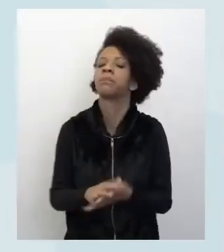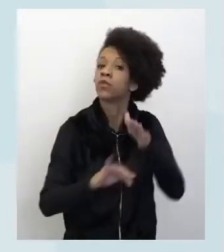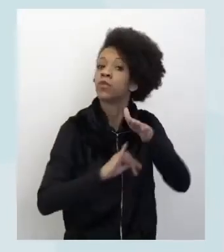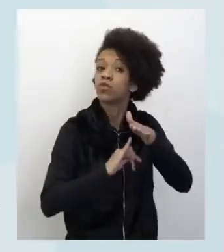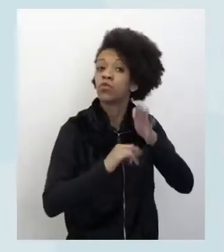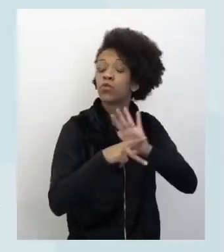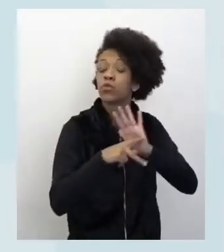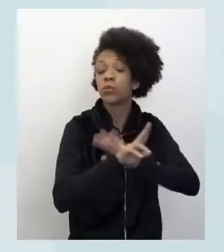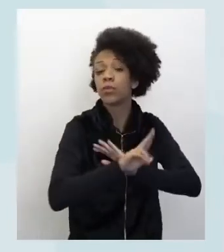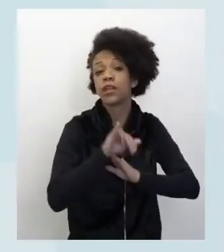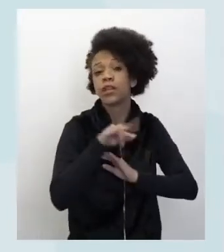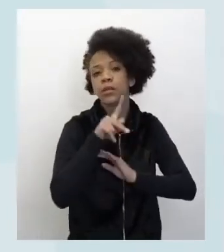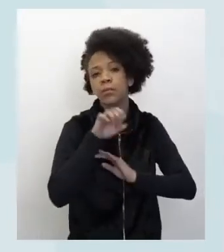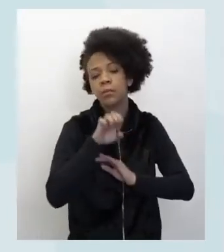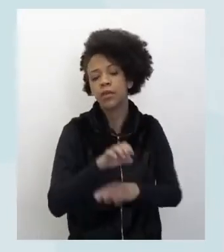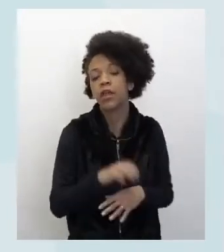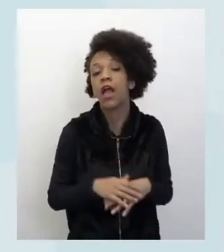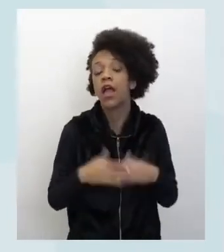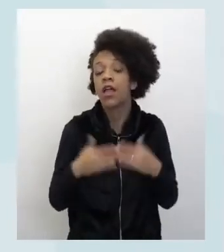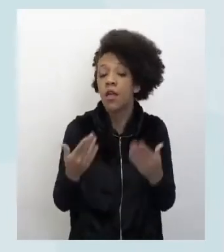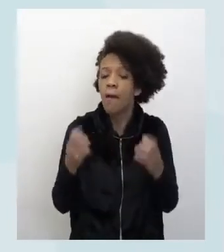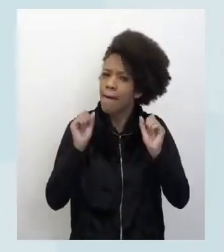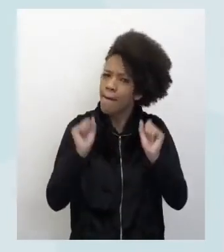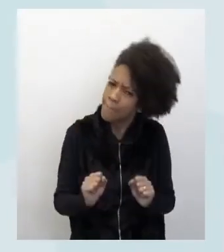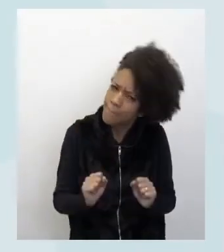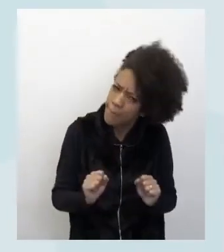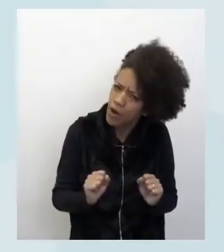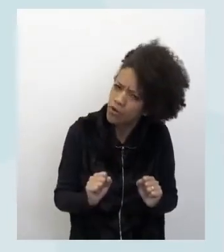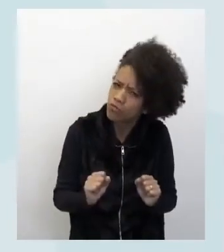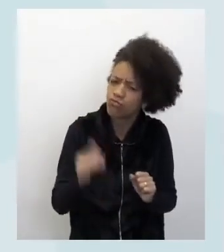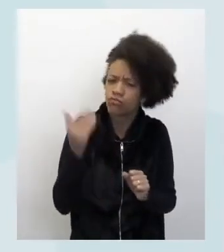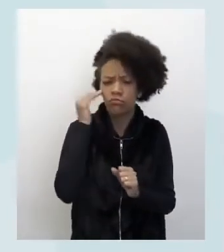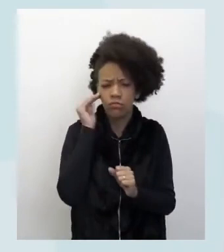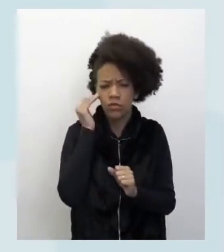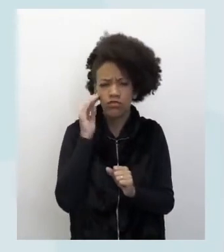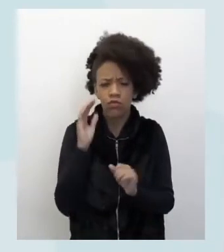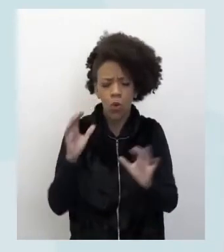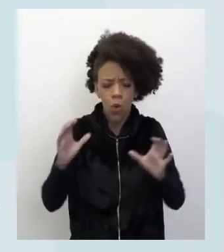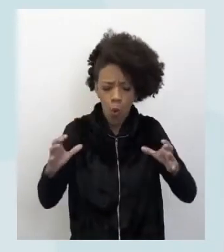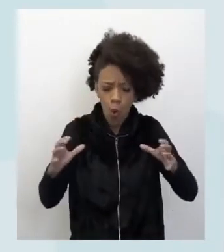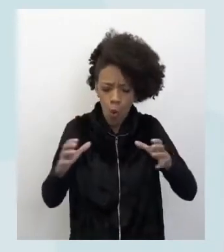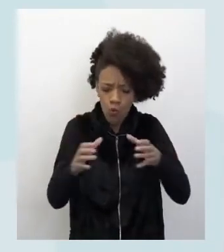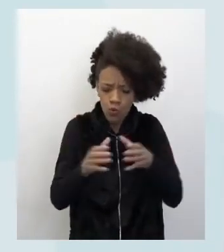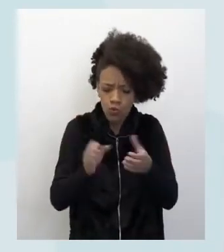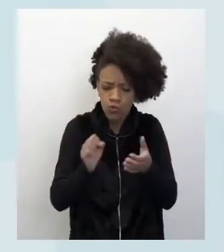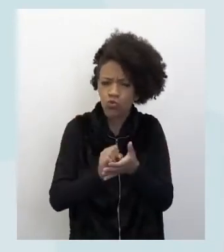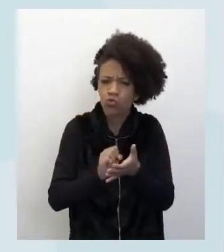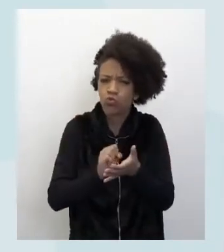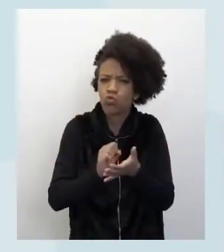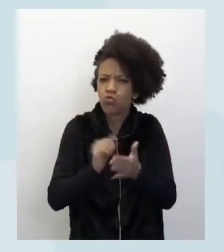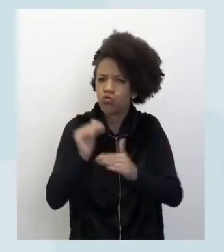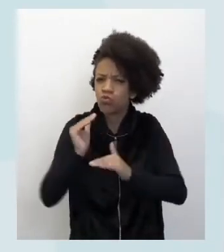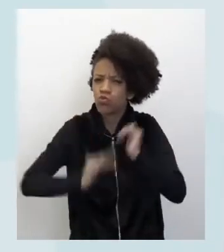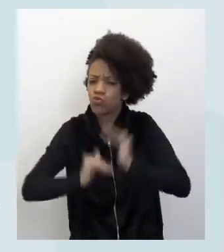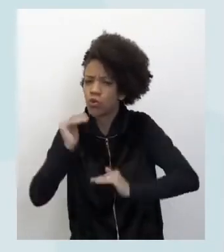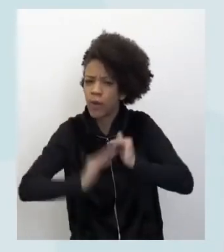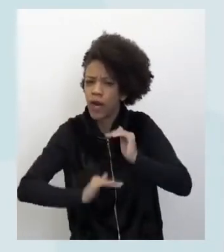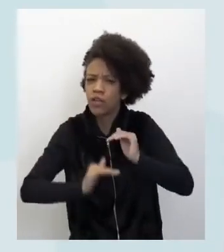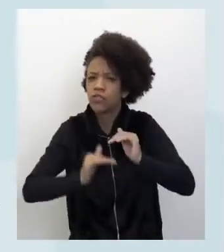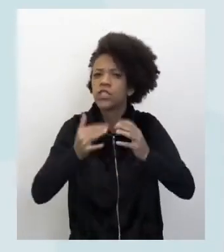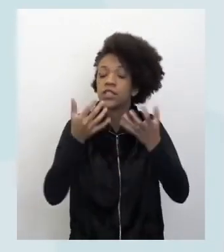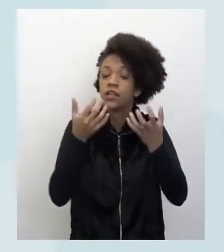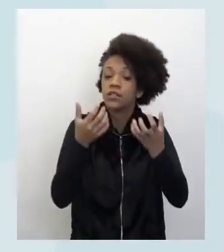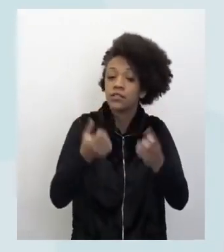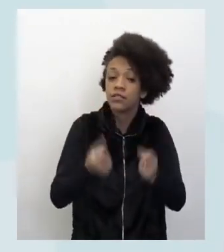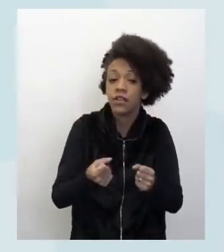remoto pode ser entendido como um conjunto de atividades que permite a obtenção de informações